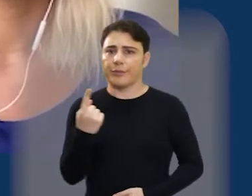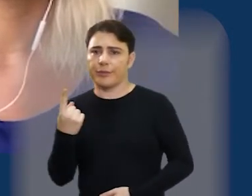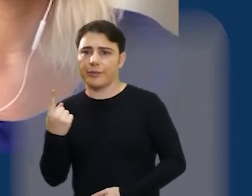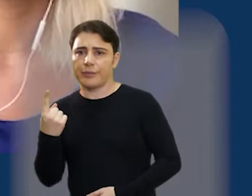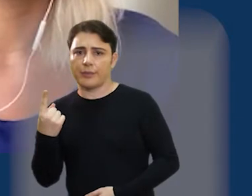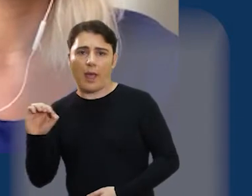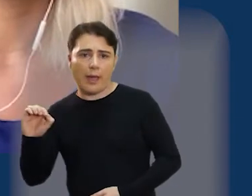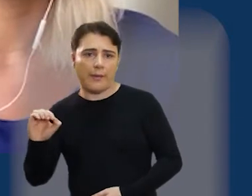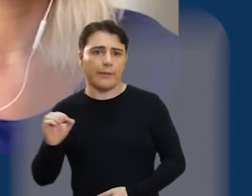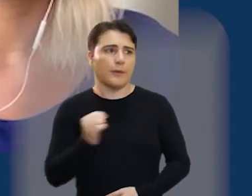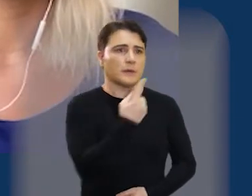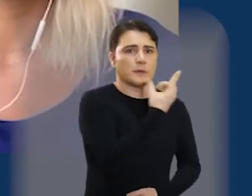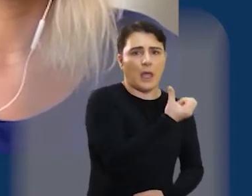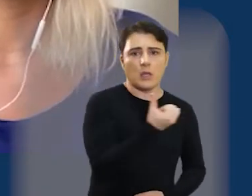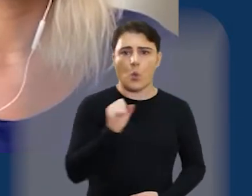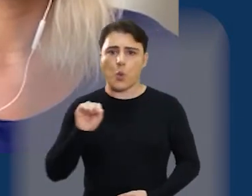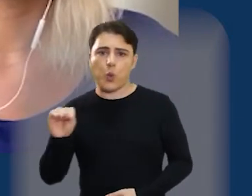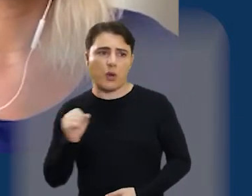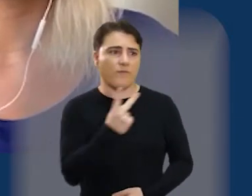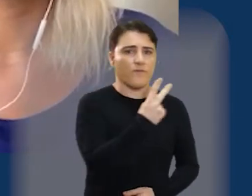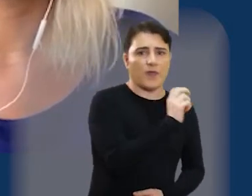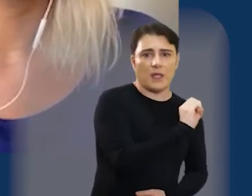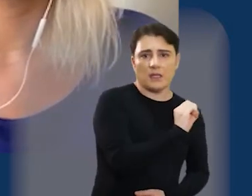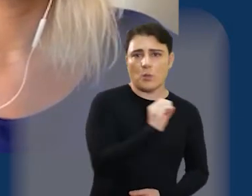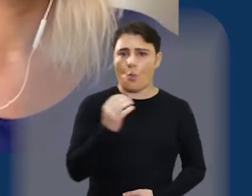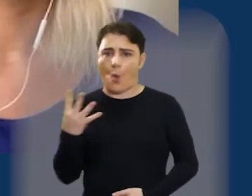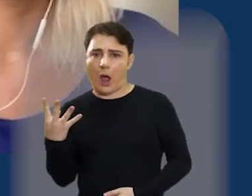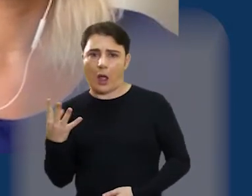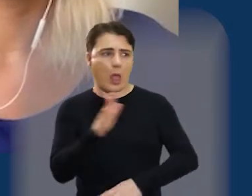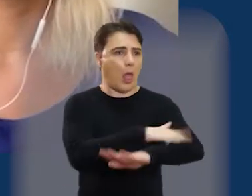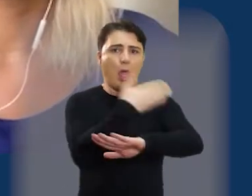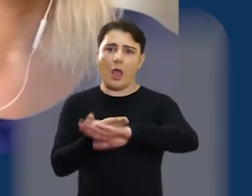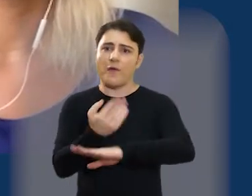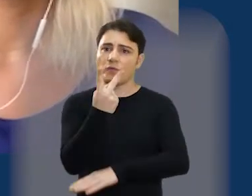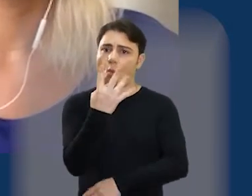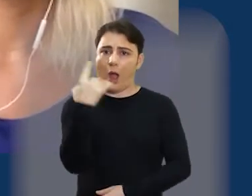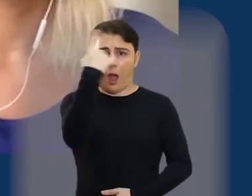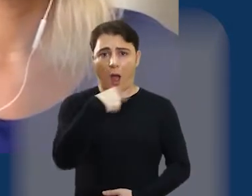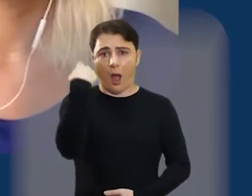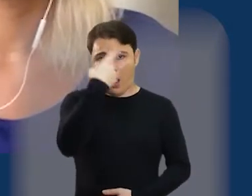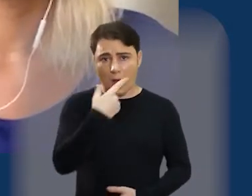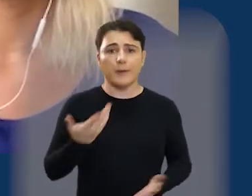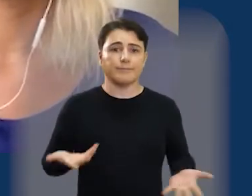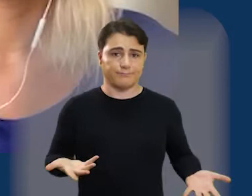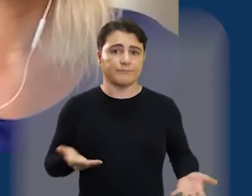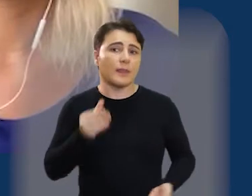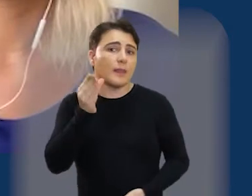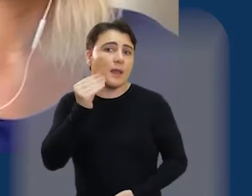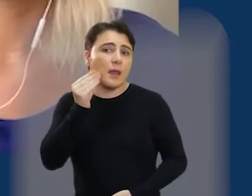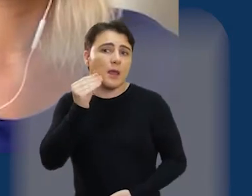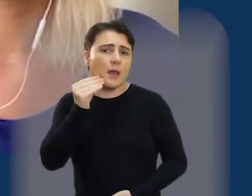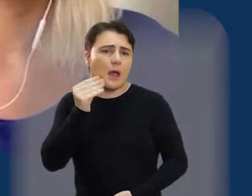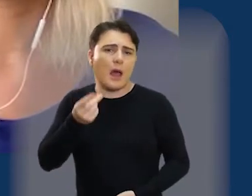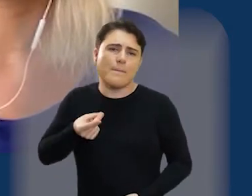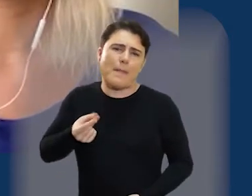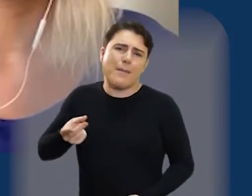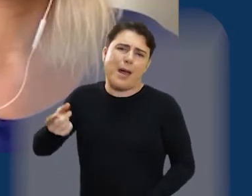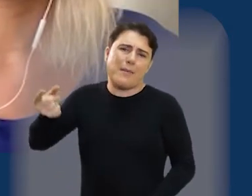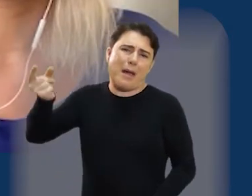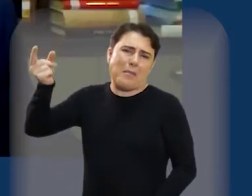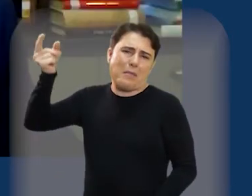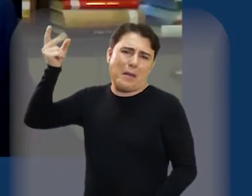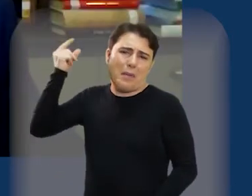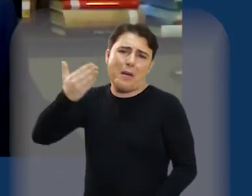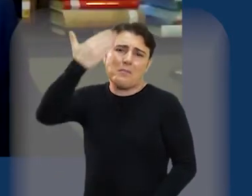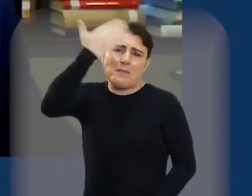por 4 e 24 horas. O jejum intermitente, ele é muito antigo, né? Existem estudos, por